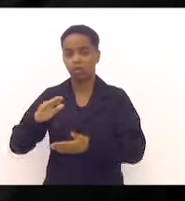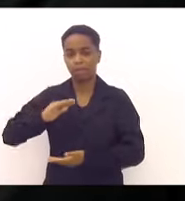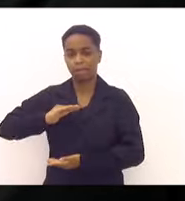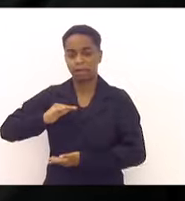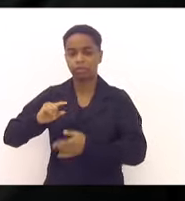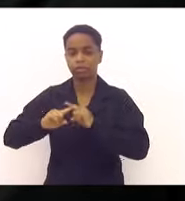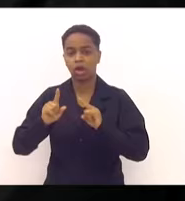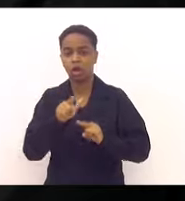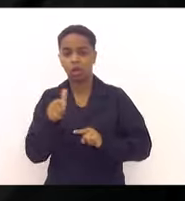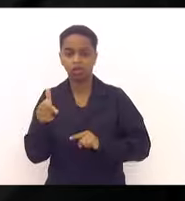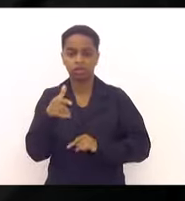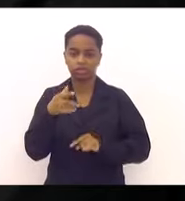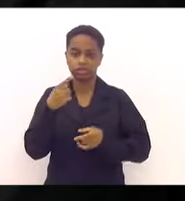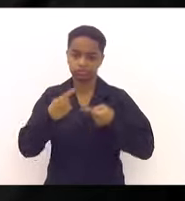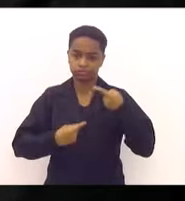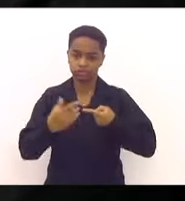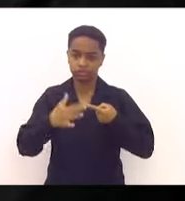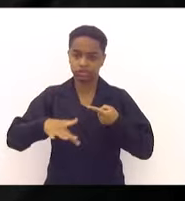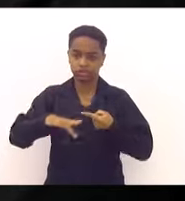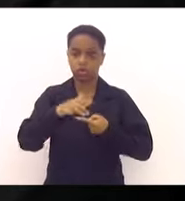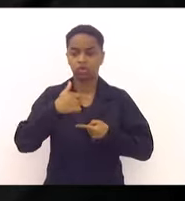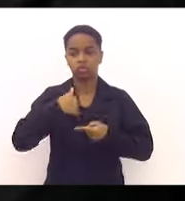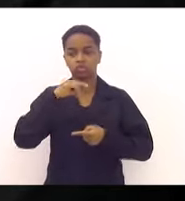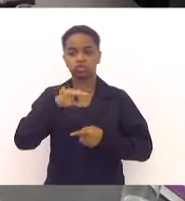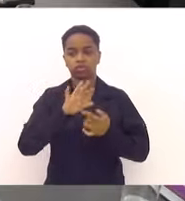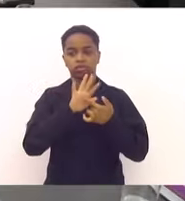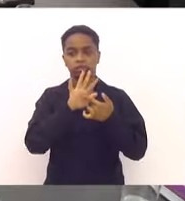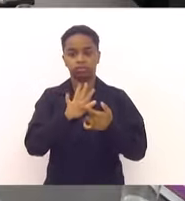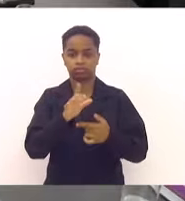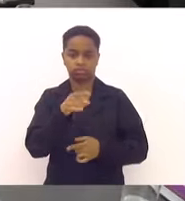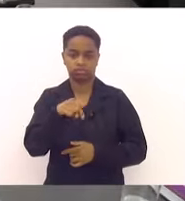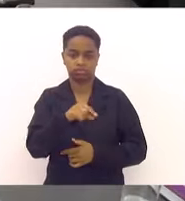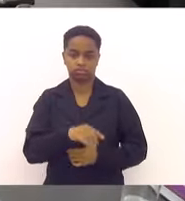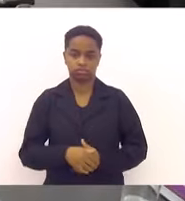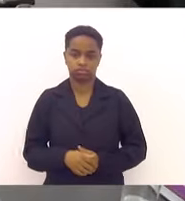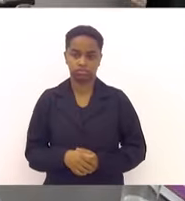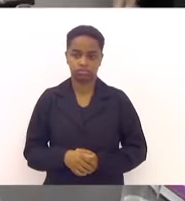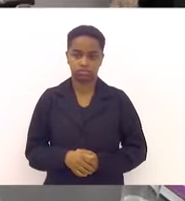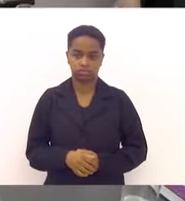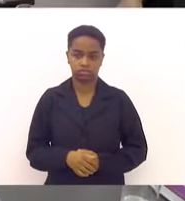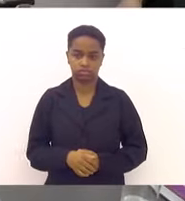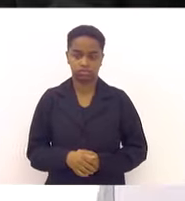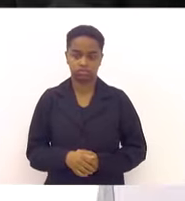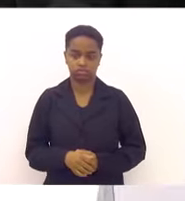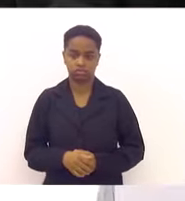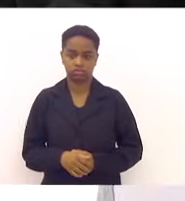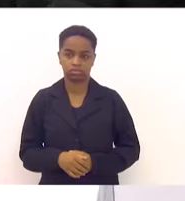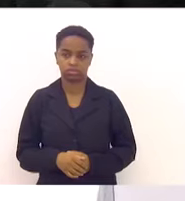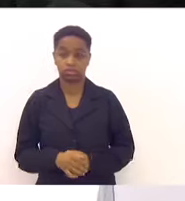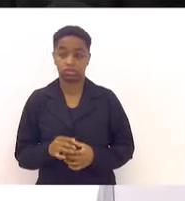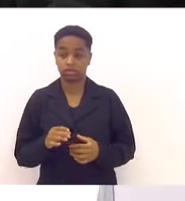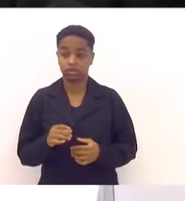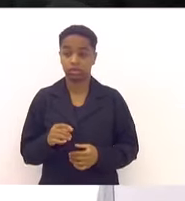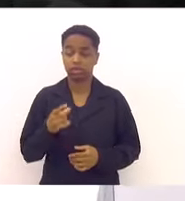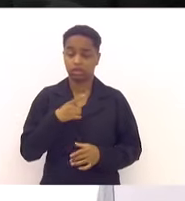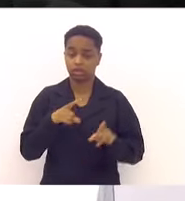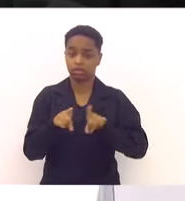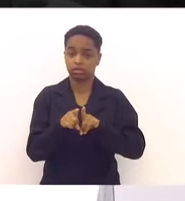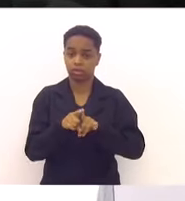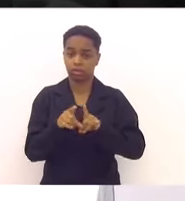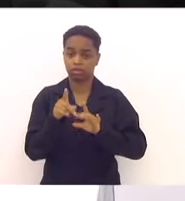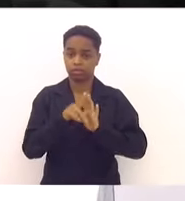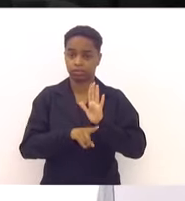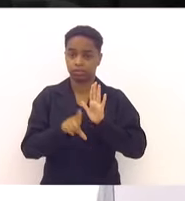mais ampla. Mas queria fazer aqui essa observação muito rapidamente. Na esteira, se o senhor me permite... Tem um PL, inclusive, da deputada